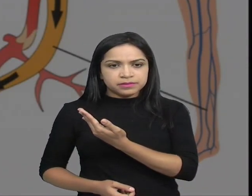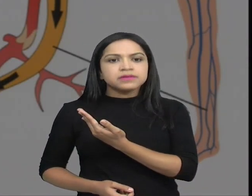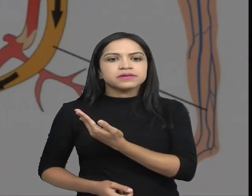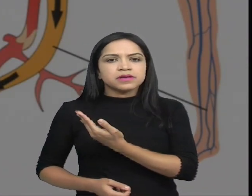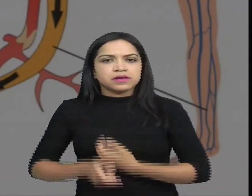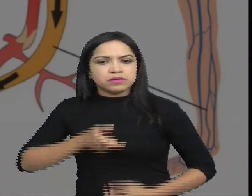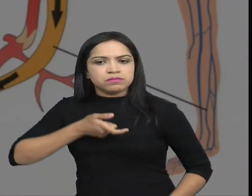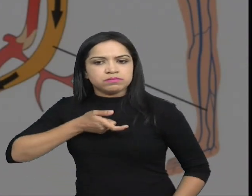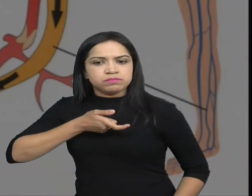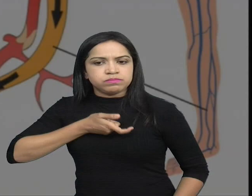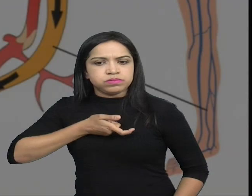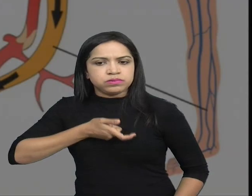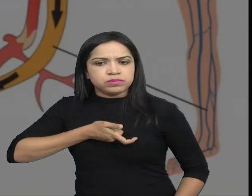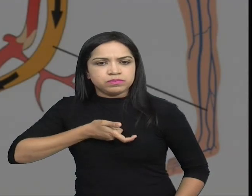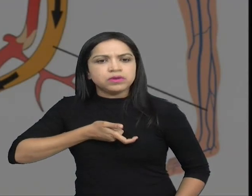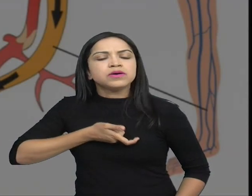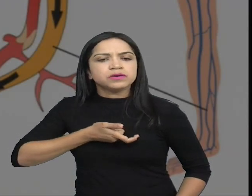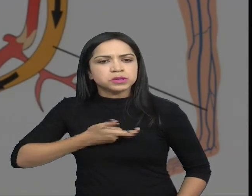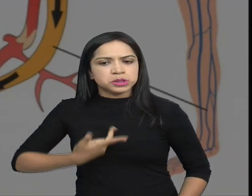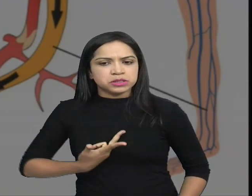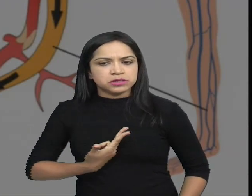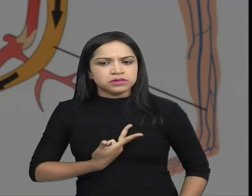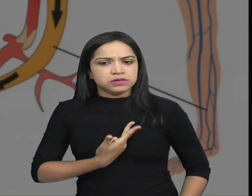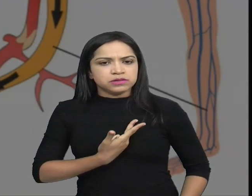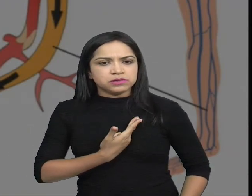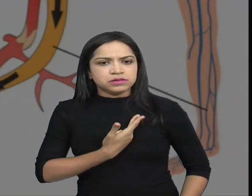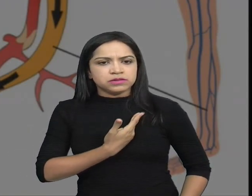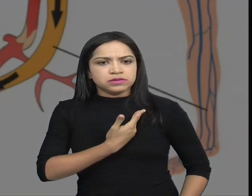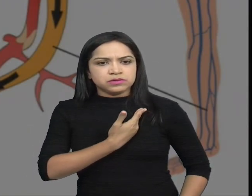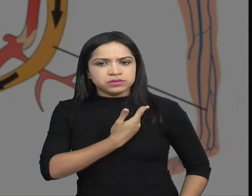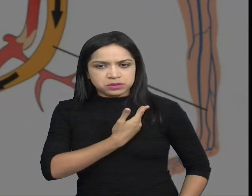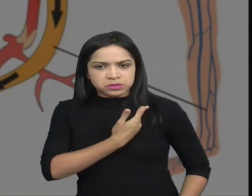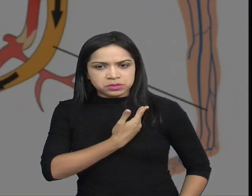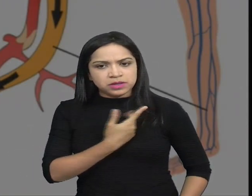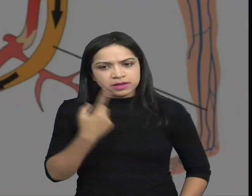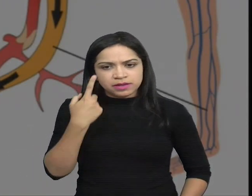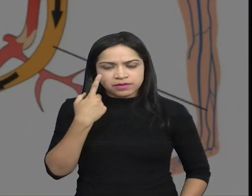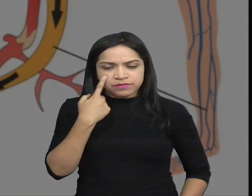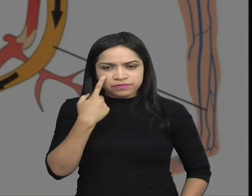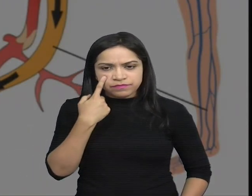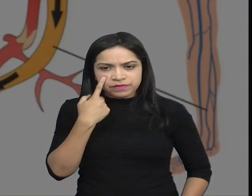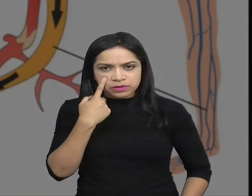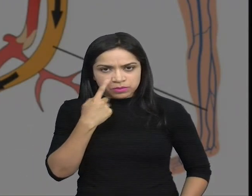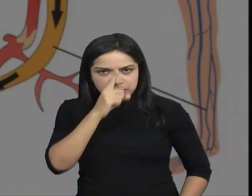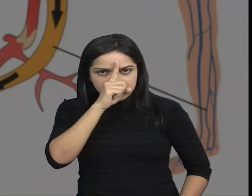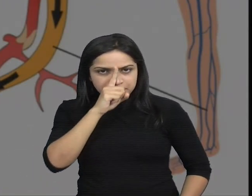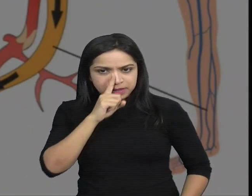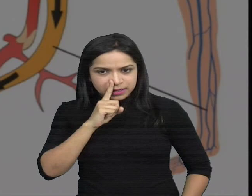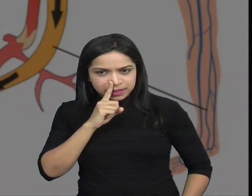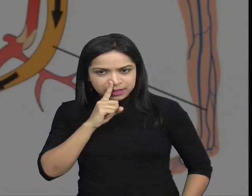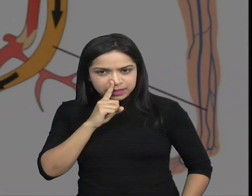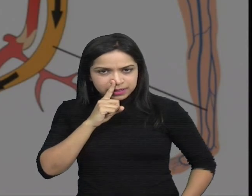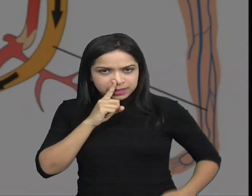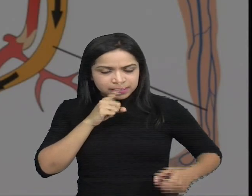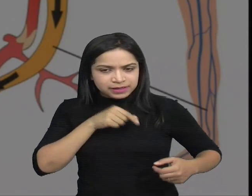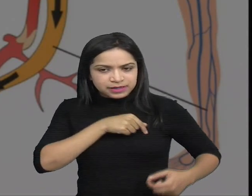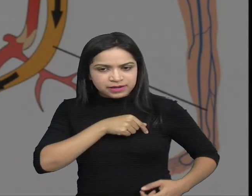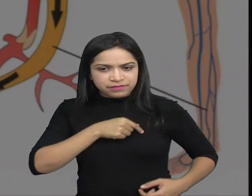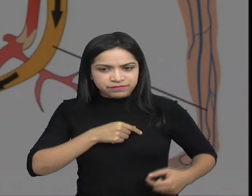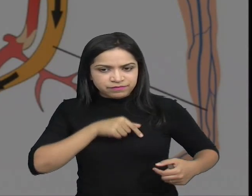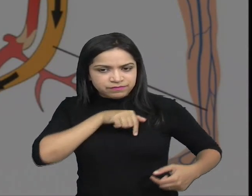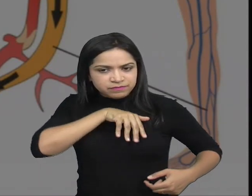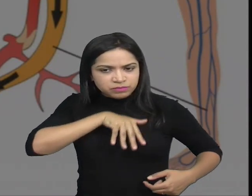com o stent. Então, aquela porção amarela é a ponte de safena que a gente liga na aorta e coloca no ramo